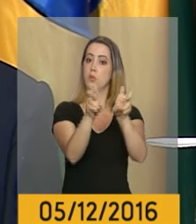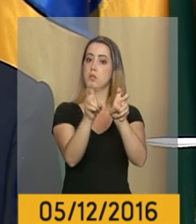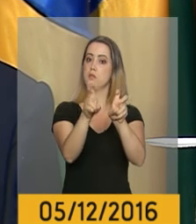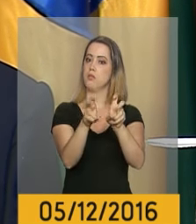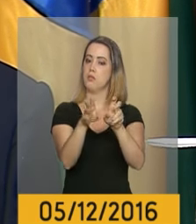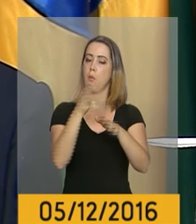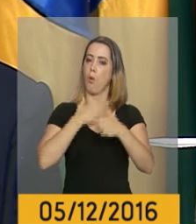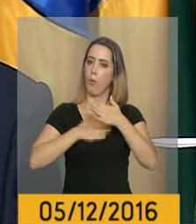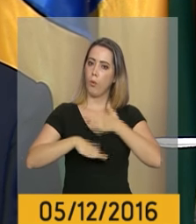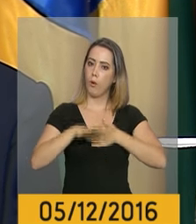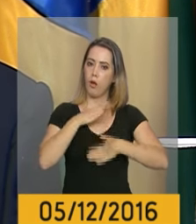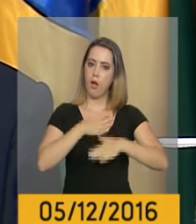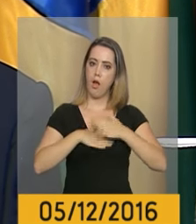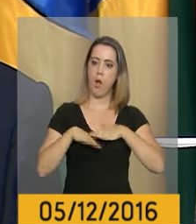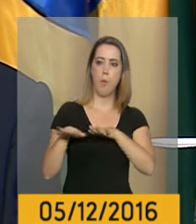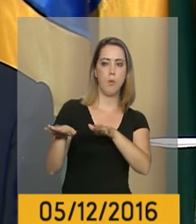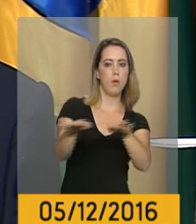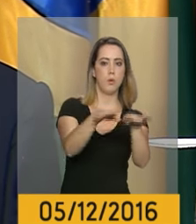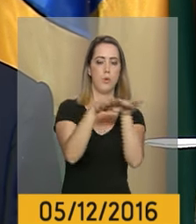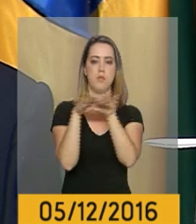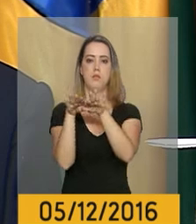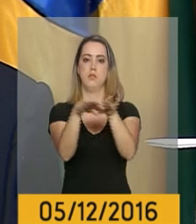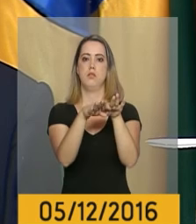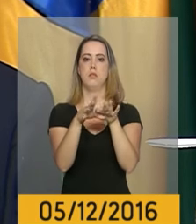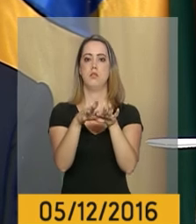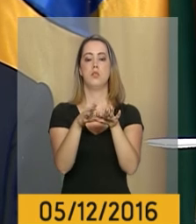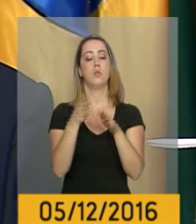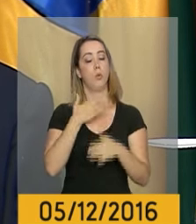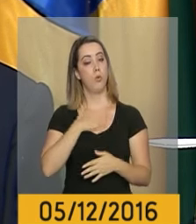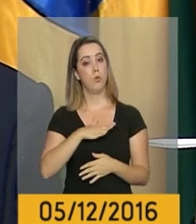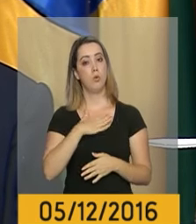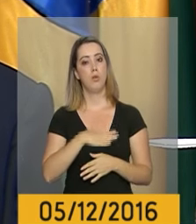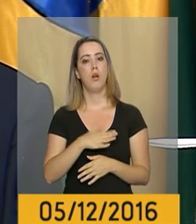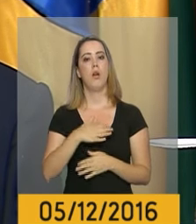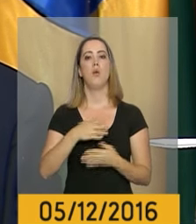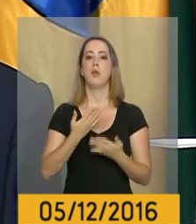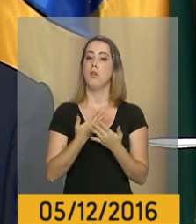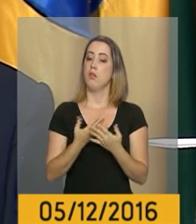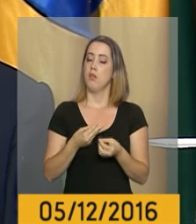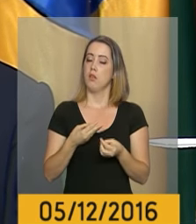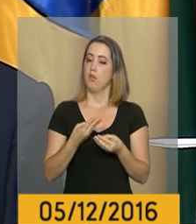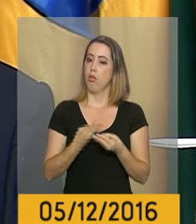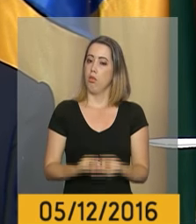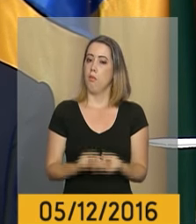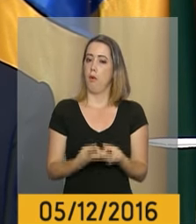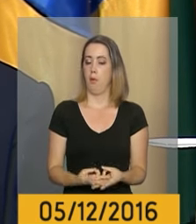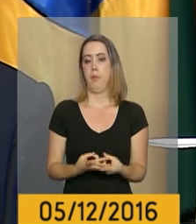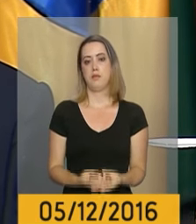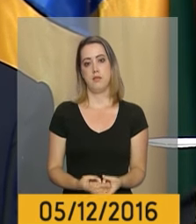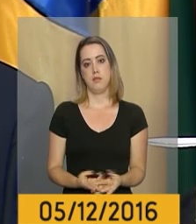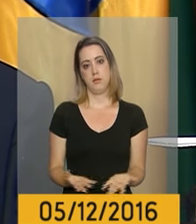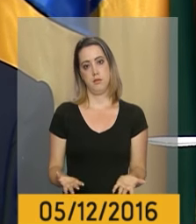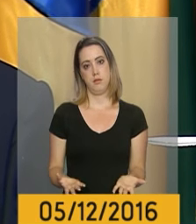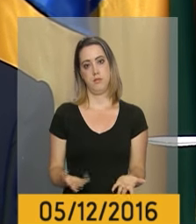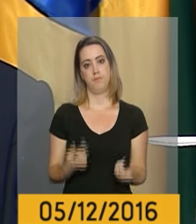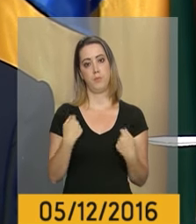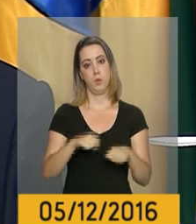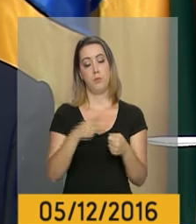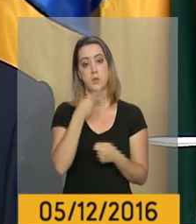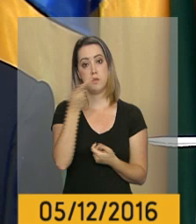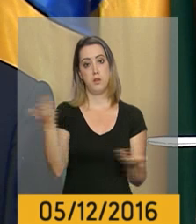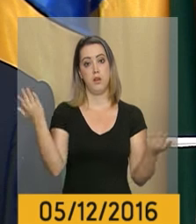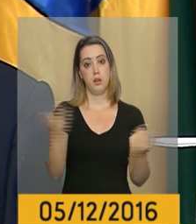moderação, ah, com muito equilíbrio, com serenidade e paciência. Aliás, eu devo registrar que o